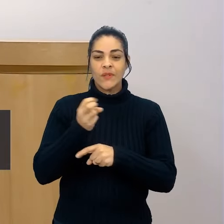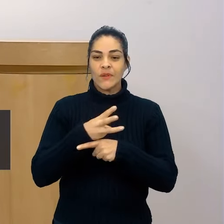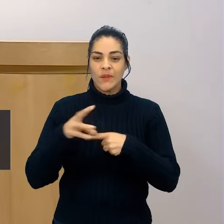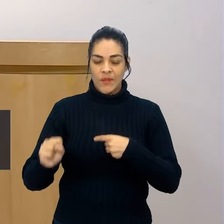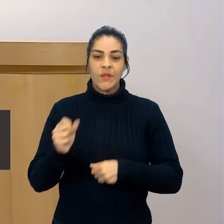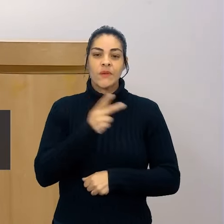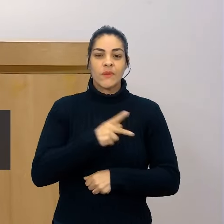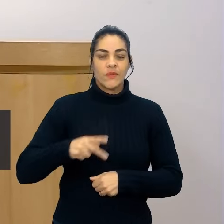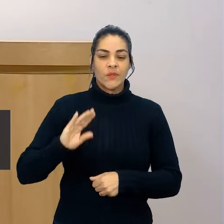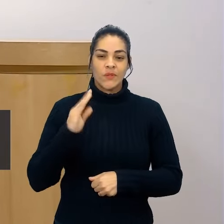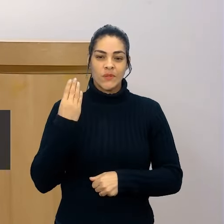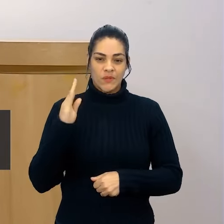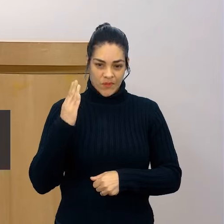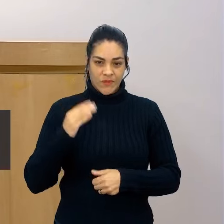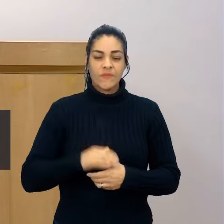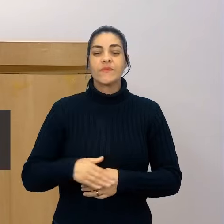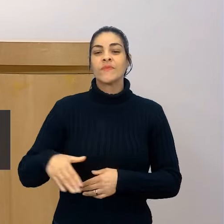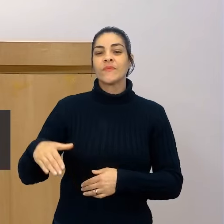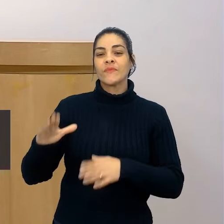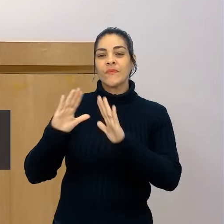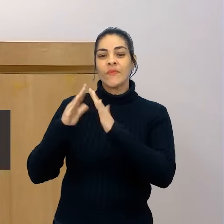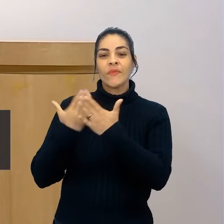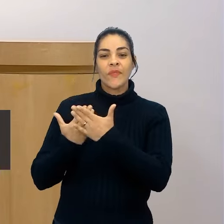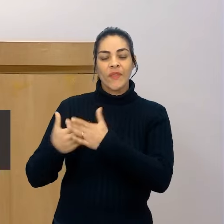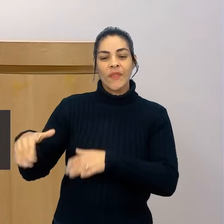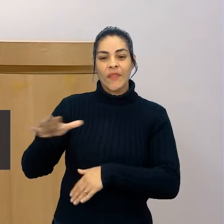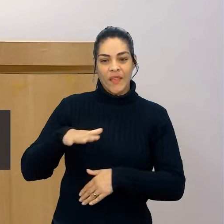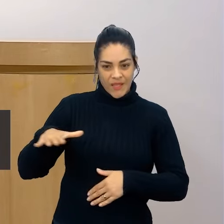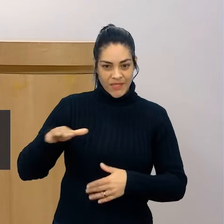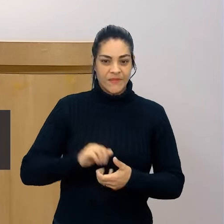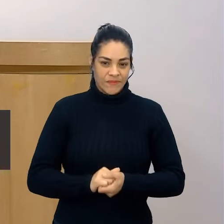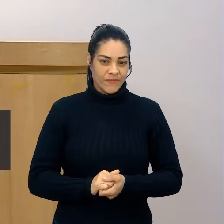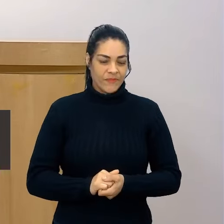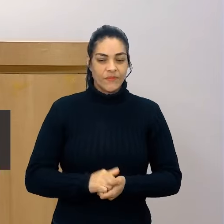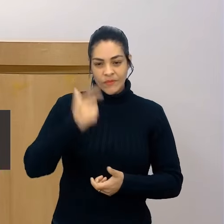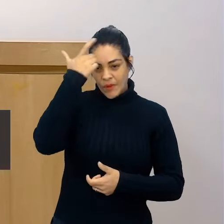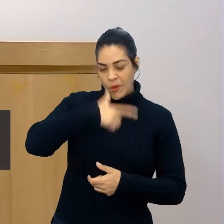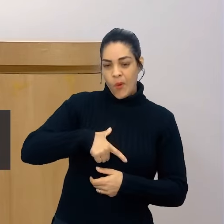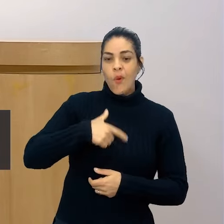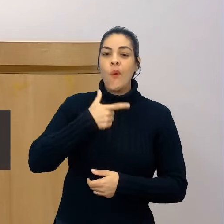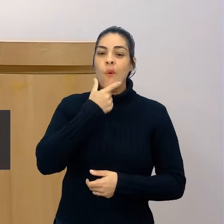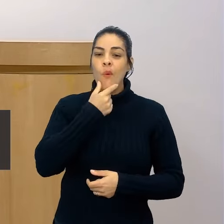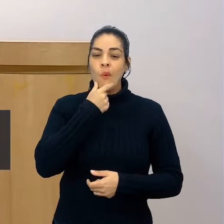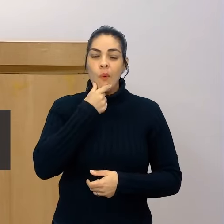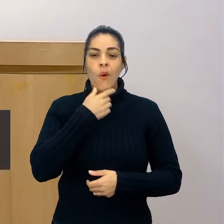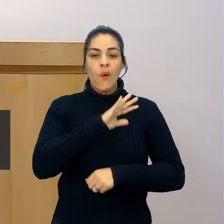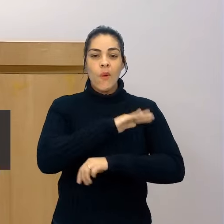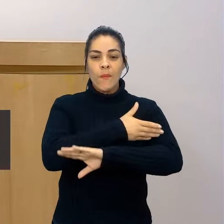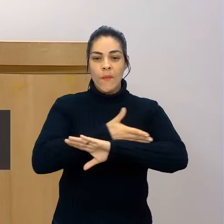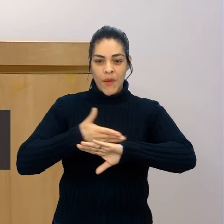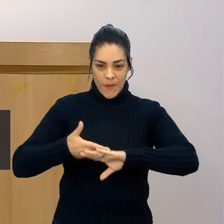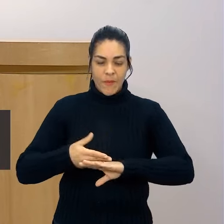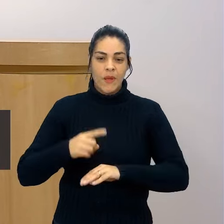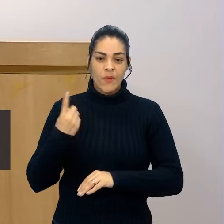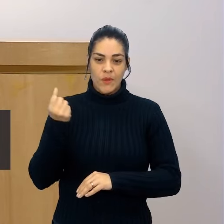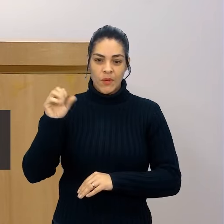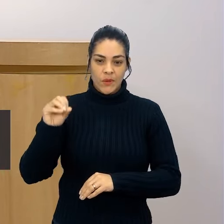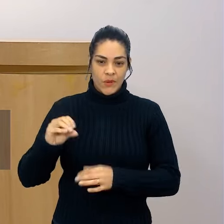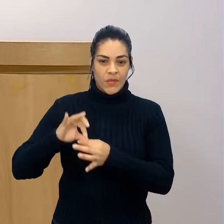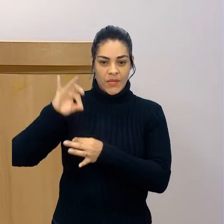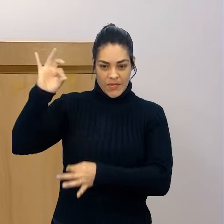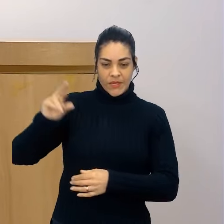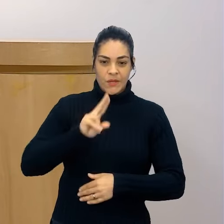professor de biologia, professor da rede. É, sou um homem branco, tenho 1,80m, uso óculos, tenho olhos